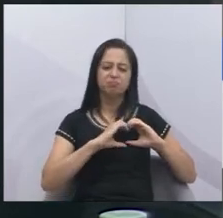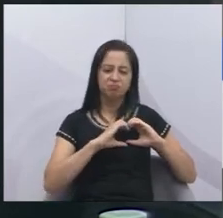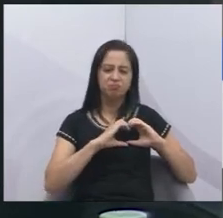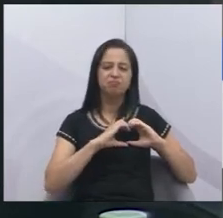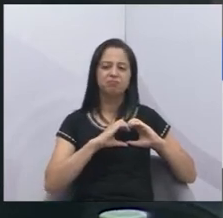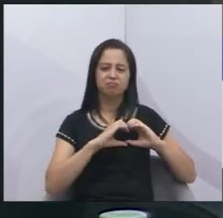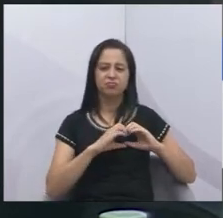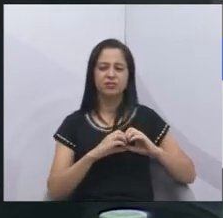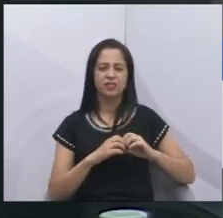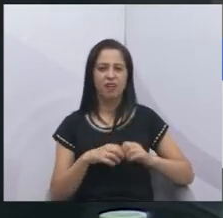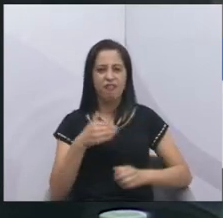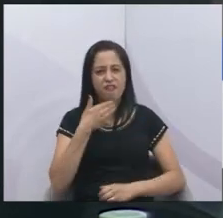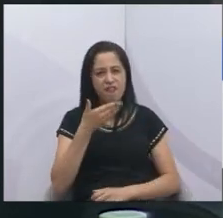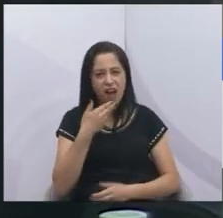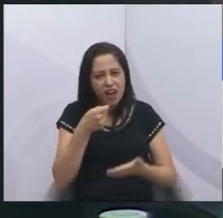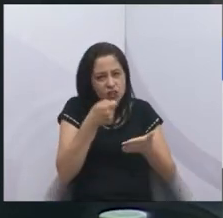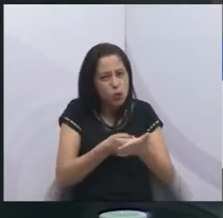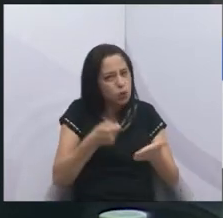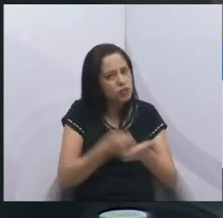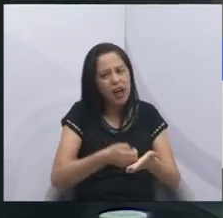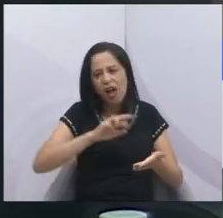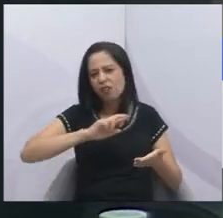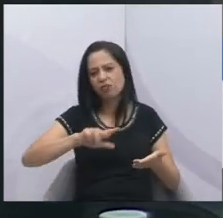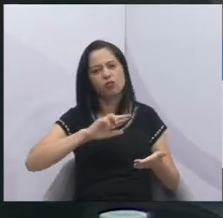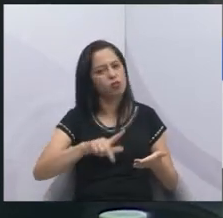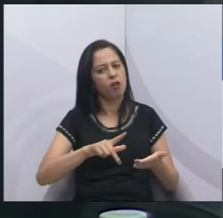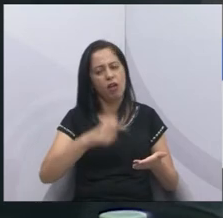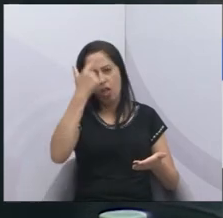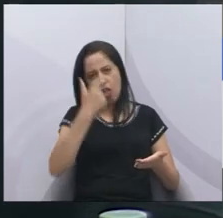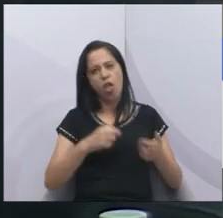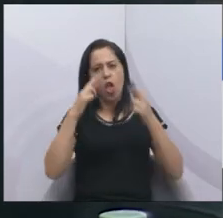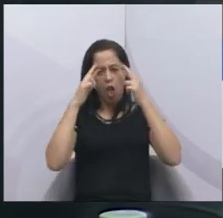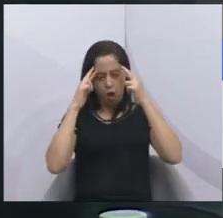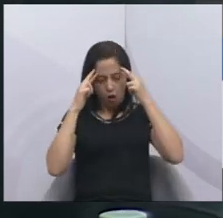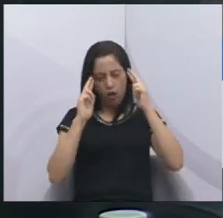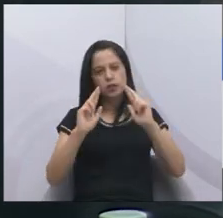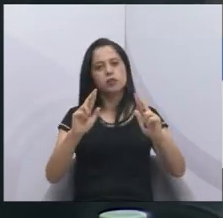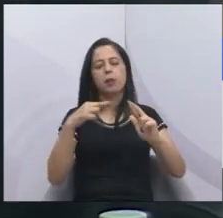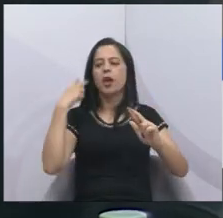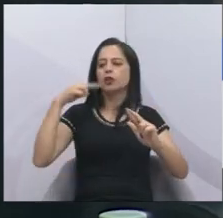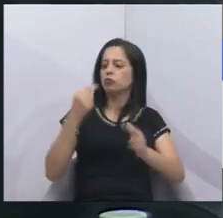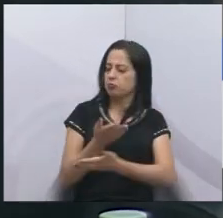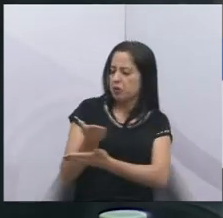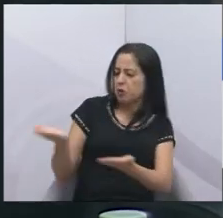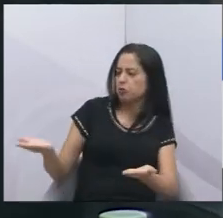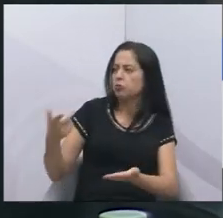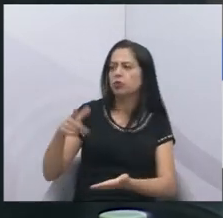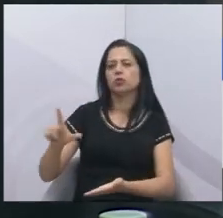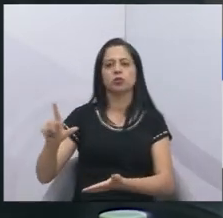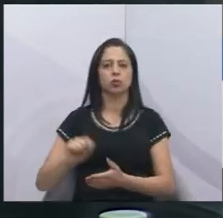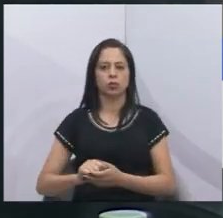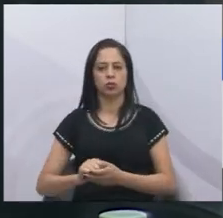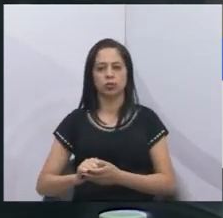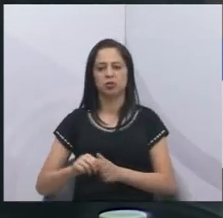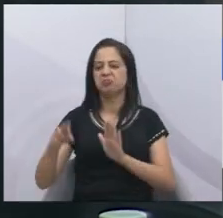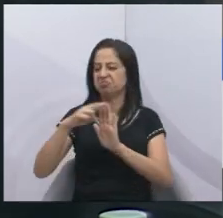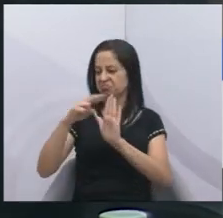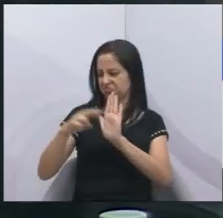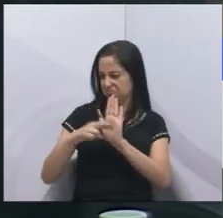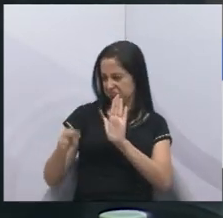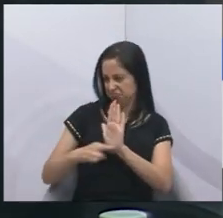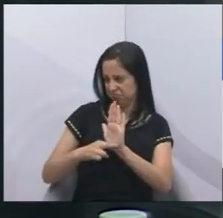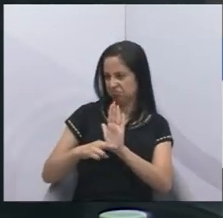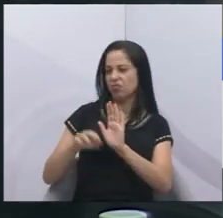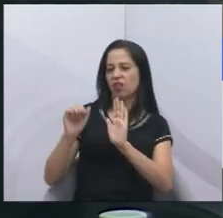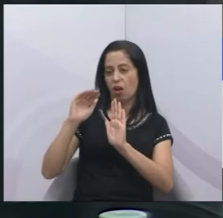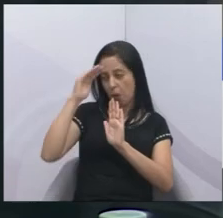começo, a gente está lutando. Respeito os nobres vereadores da casa, é norma da casa, está no regimento interno,